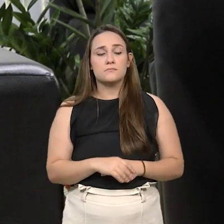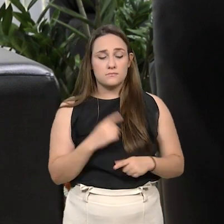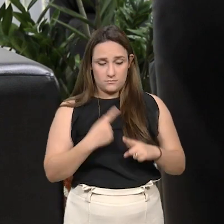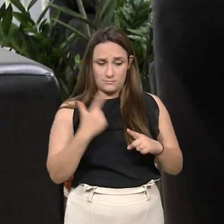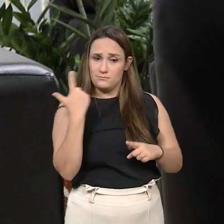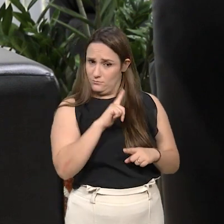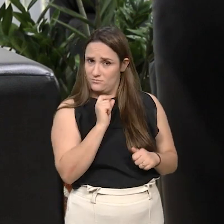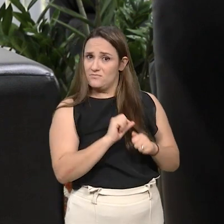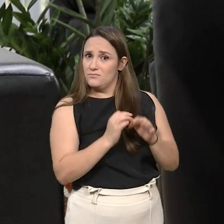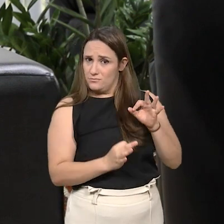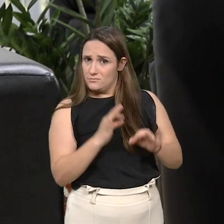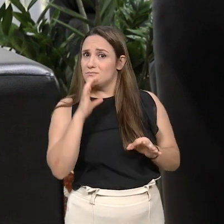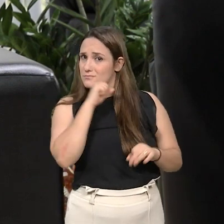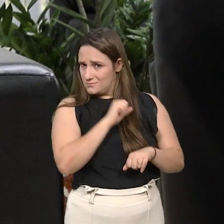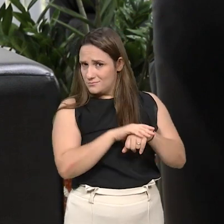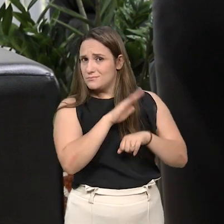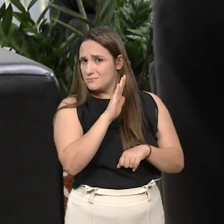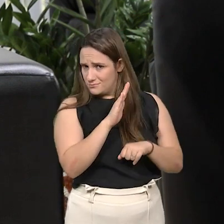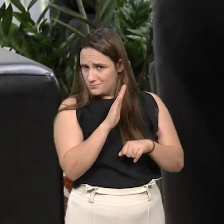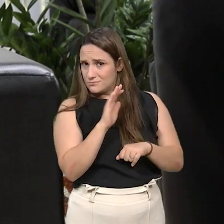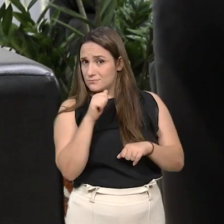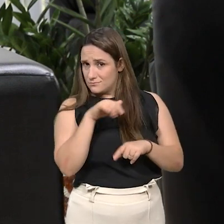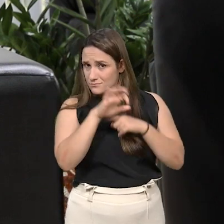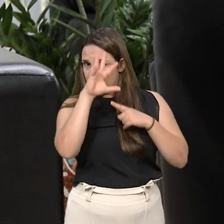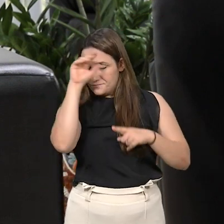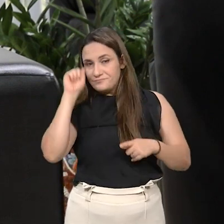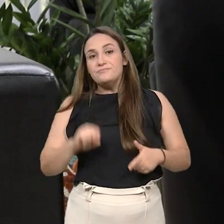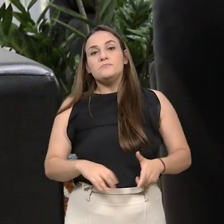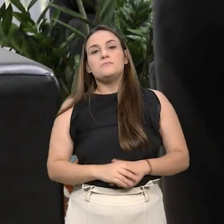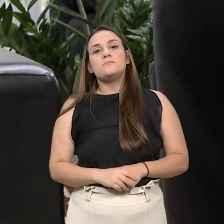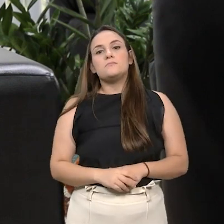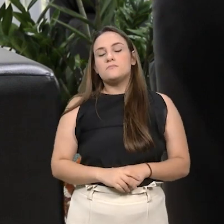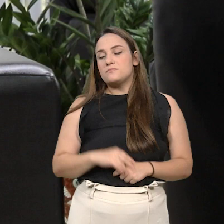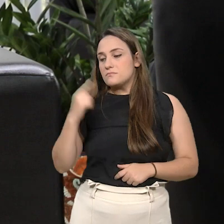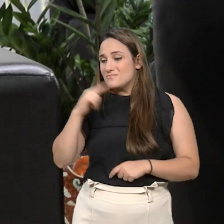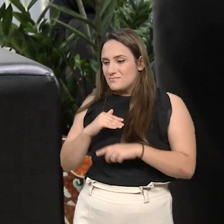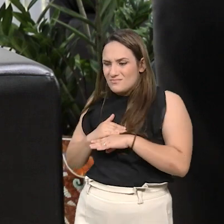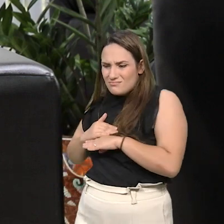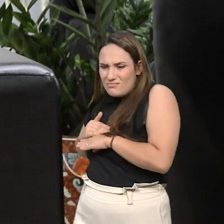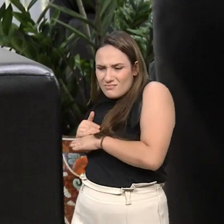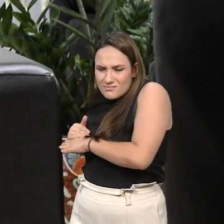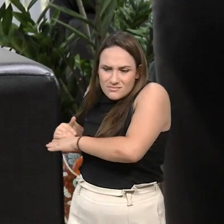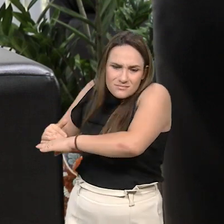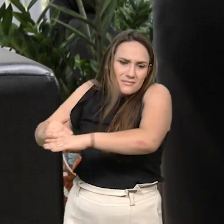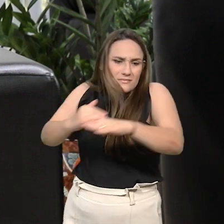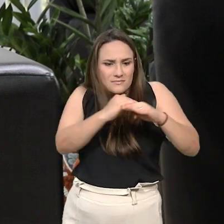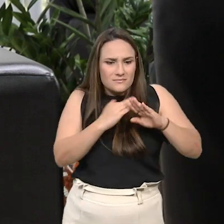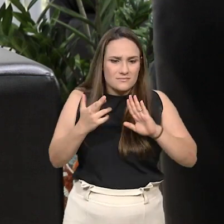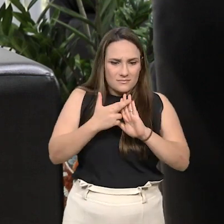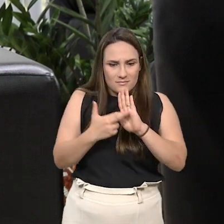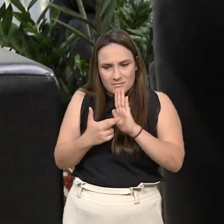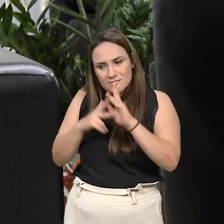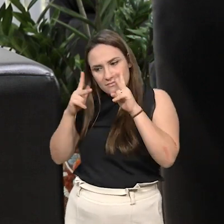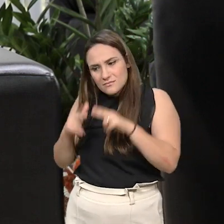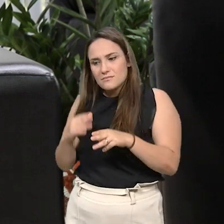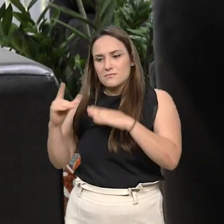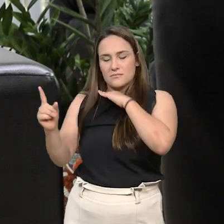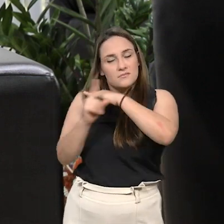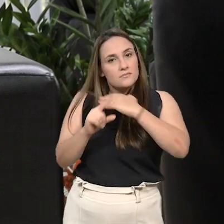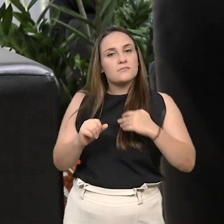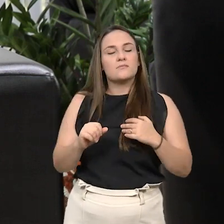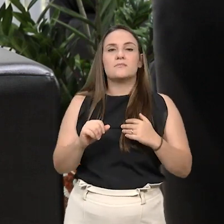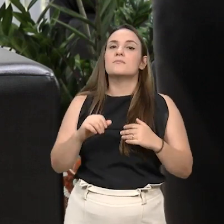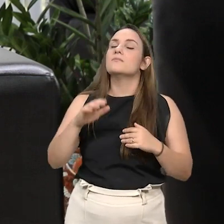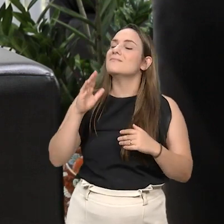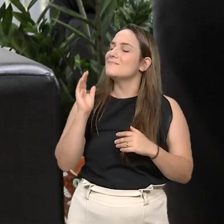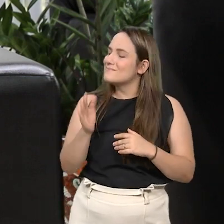célere do que já era em Mato Grosso do Sul. Segundo, que nós conseguimos padronizar. E terceiro, que nós temos